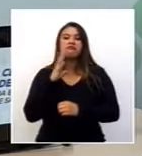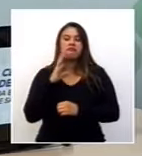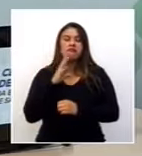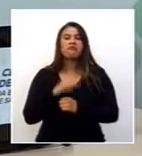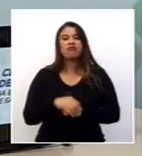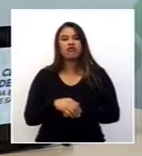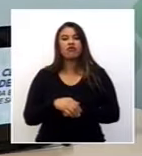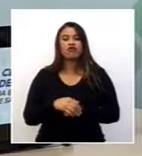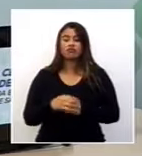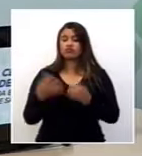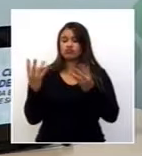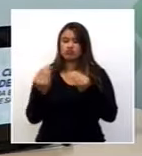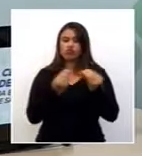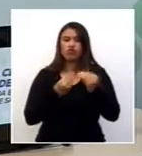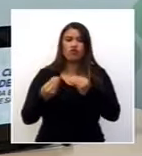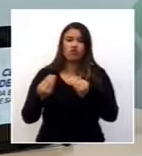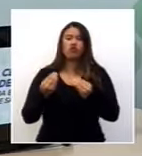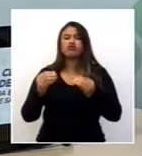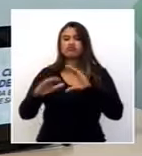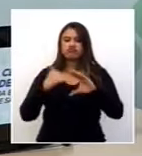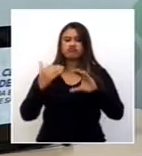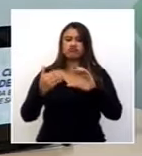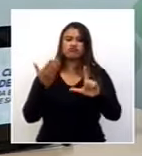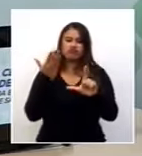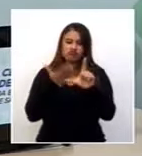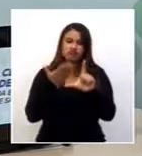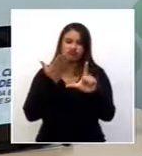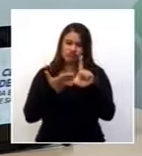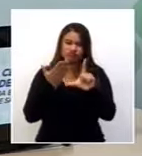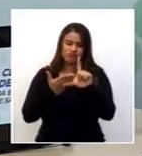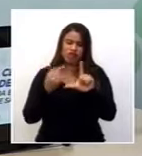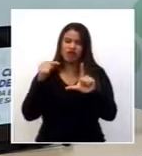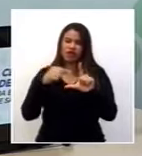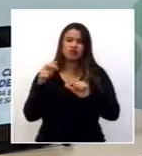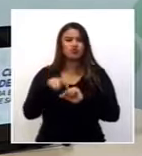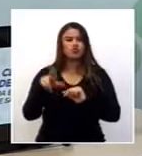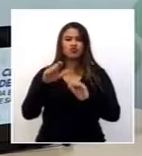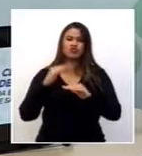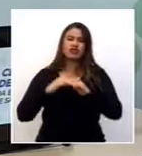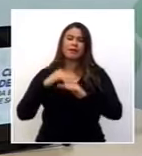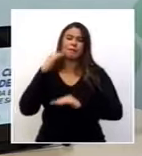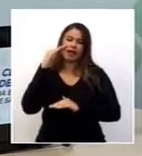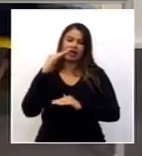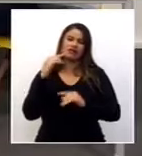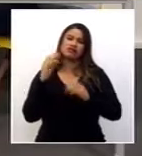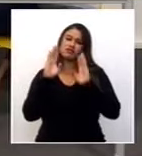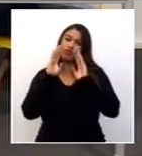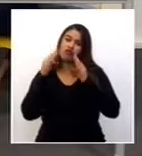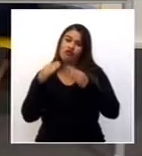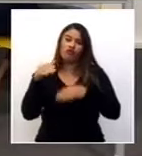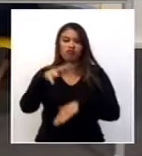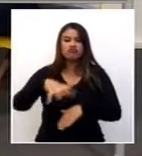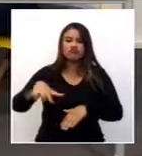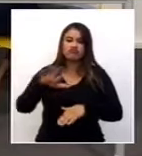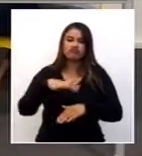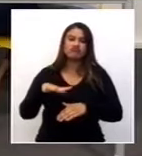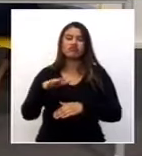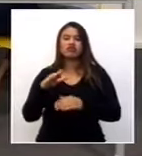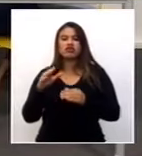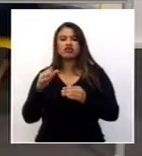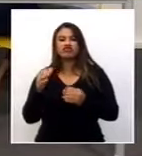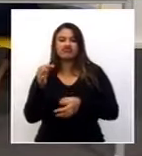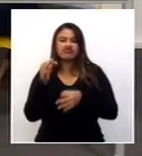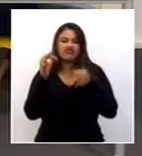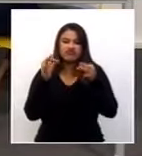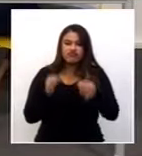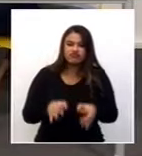Muitos colocaram o Google Classroom, né? Que acho que é o mais utilizado mesmo, né? Ainda mais para a nossa área, né, Bruno? De exatas, que é